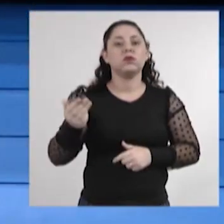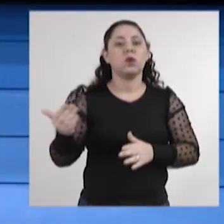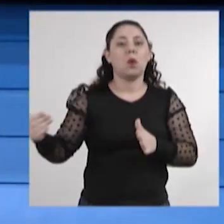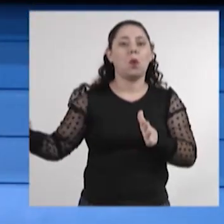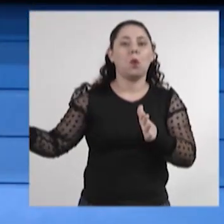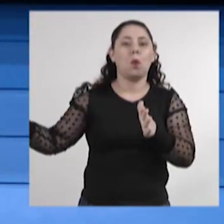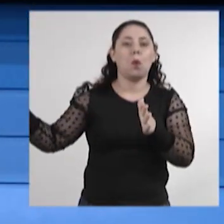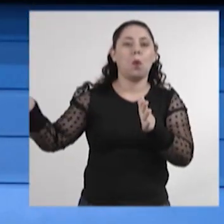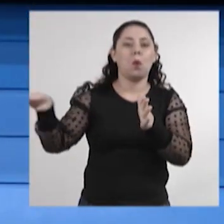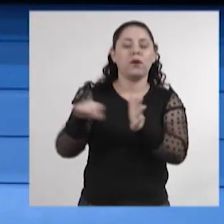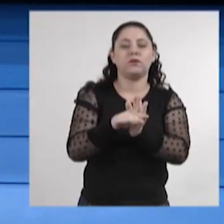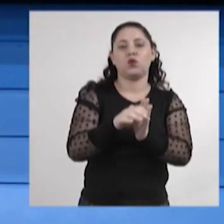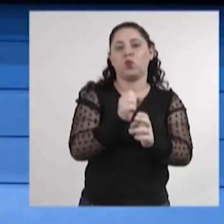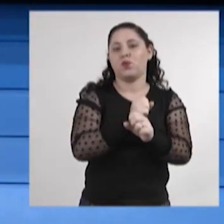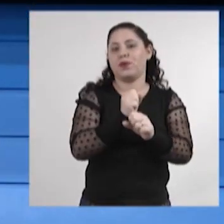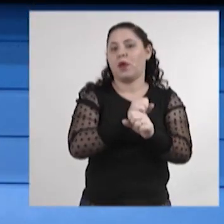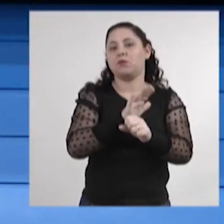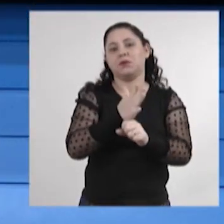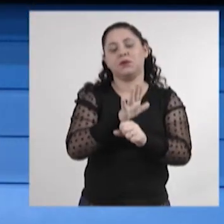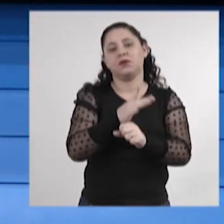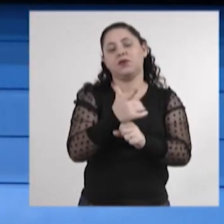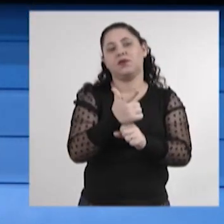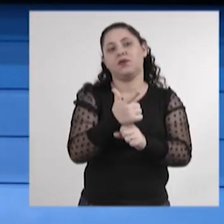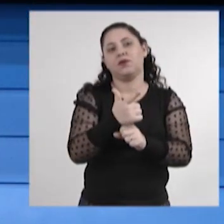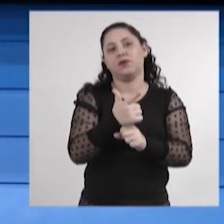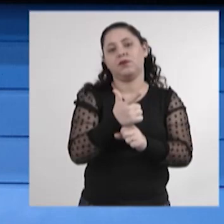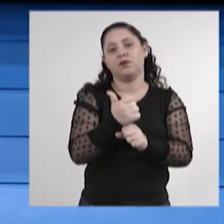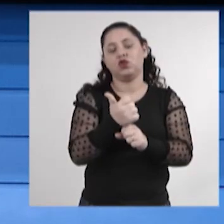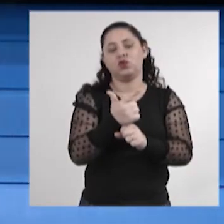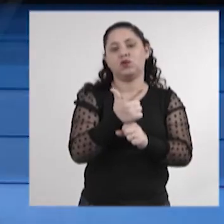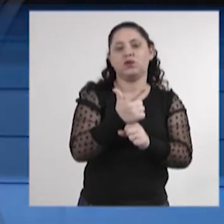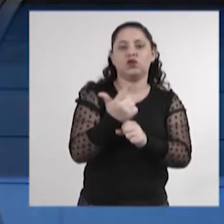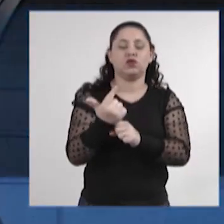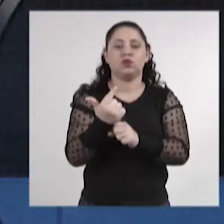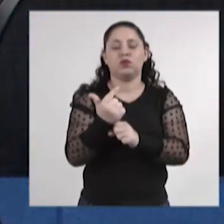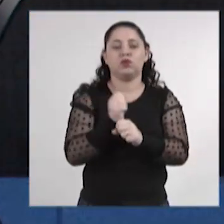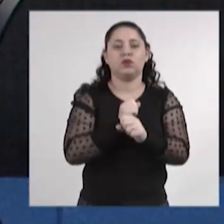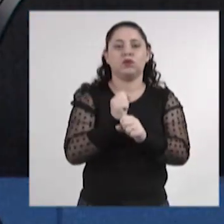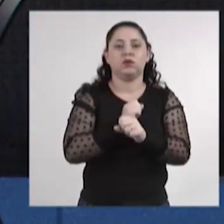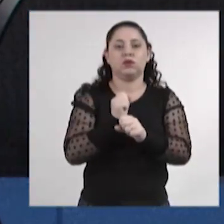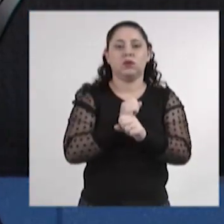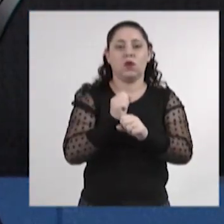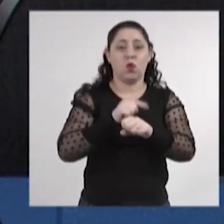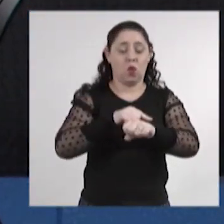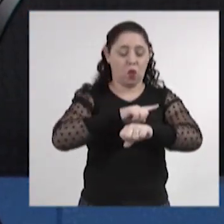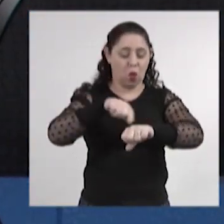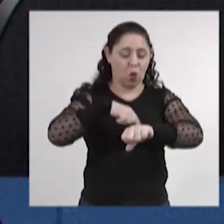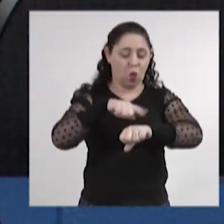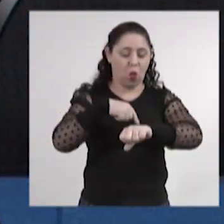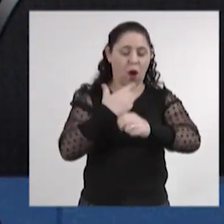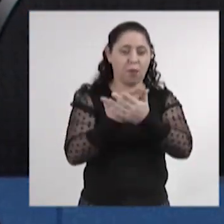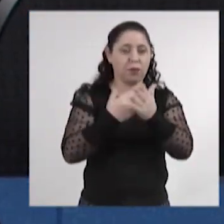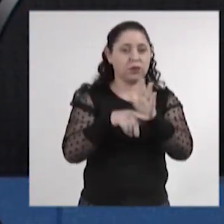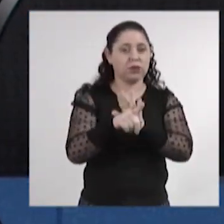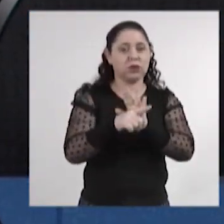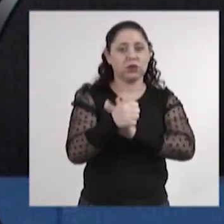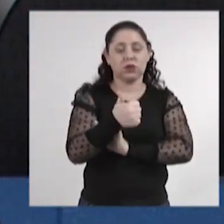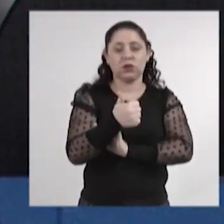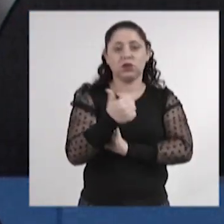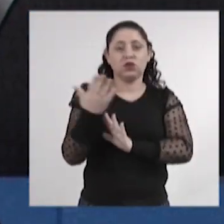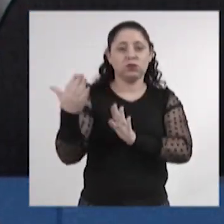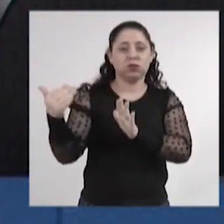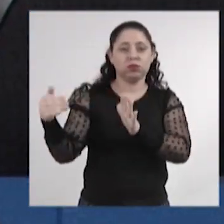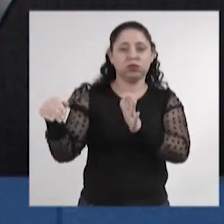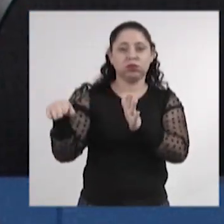Chega, a média anual que chega ao longo desses 21, 22 anos de monitoramento de horário que nós temos, a